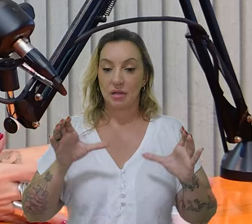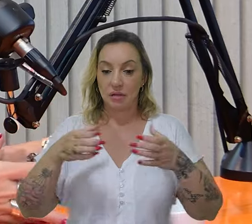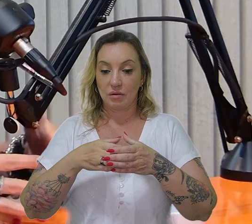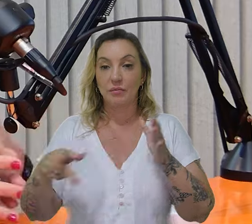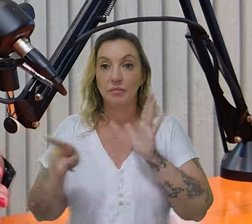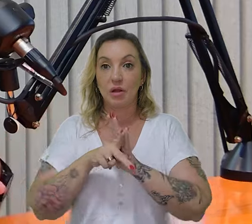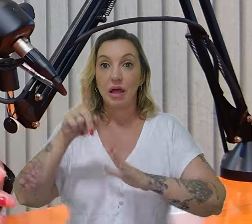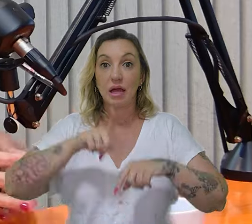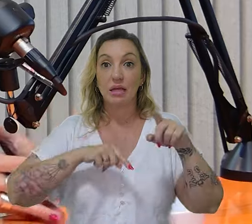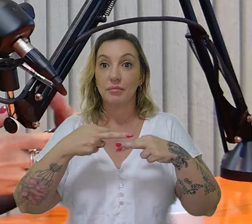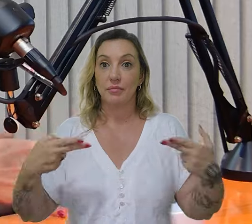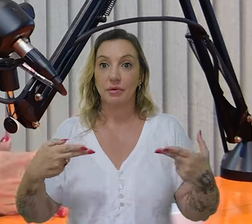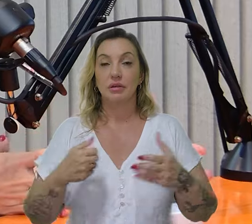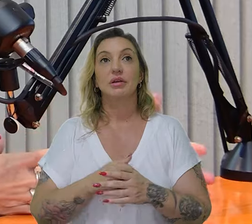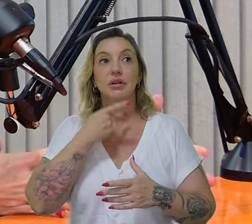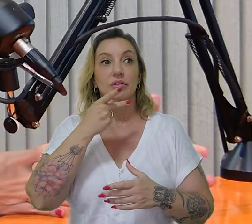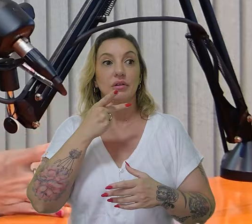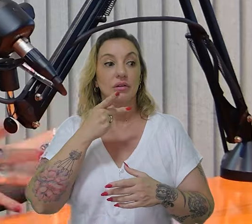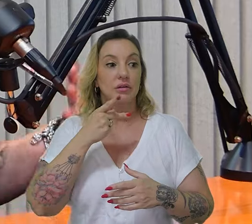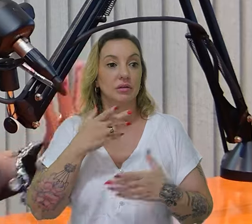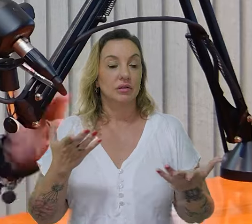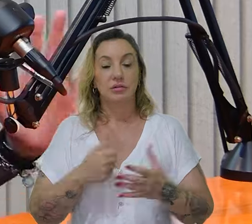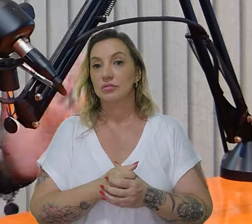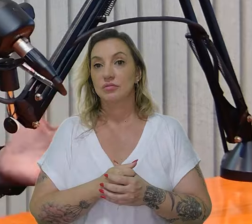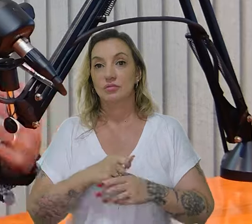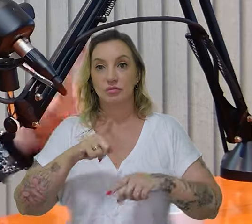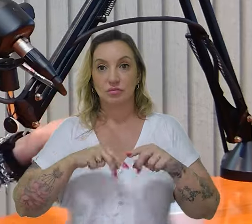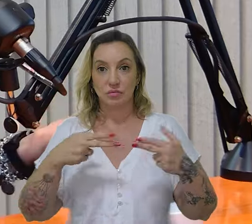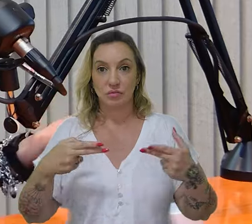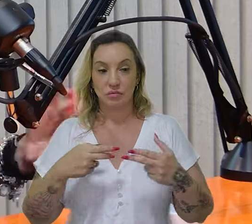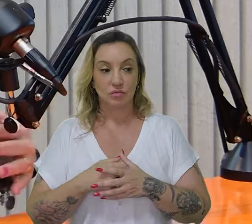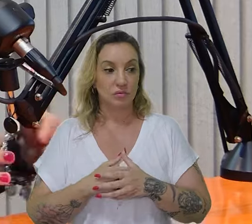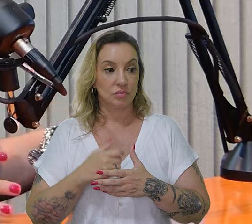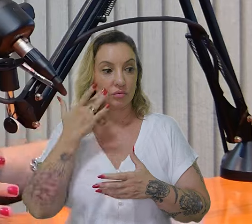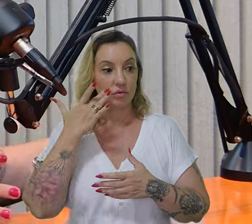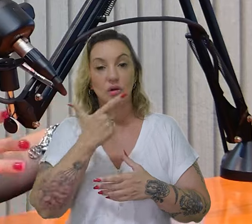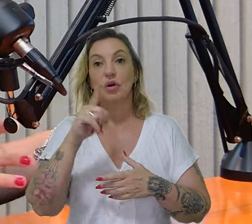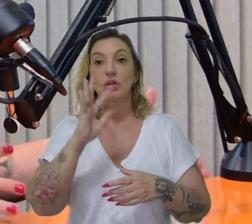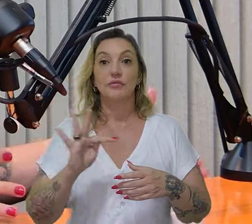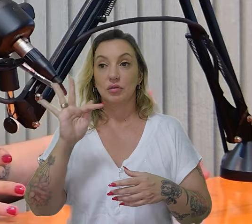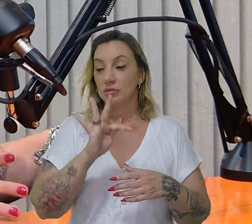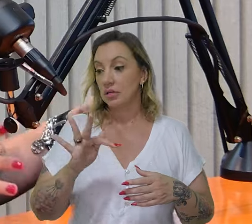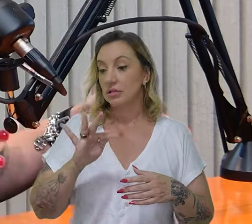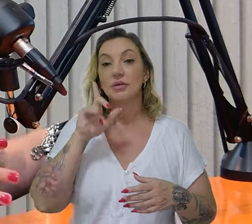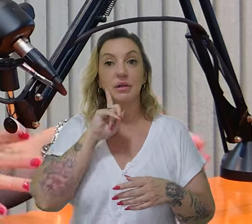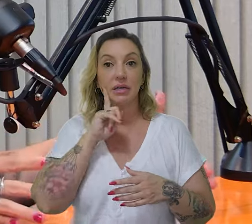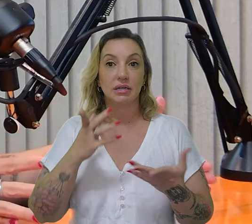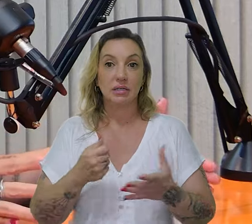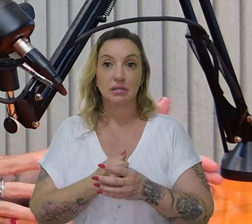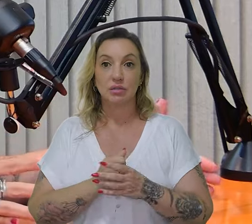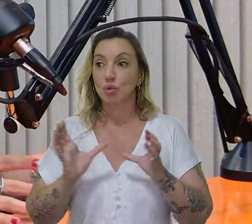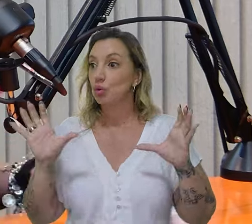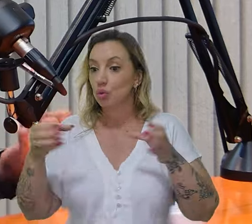equipamento porque quando você fala de tuition E aí de novo vou falar na fse porque eu não sei as outras universidades universidades Americanas tá